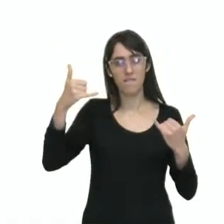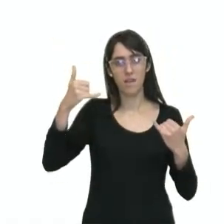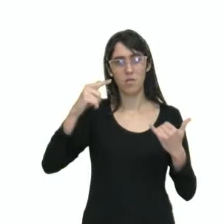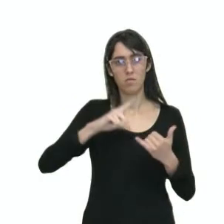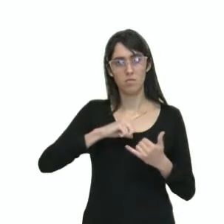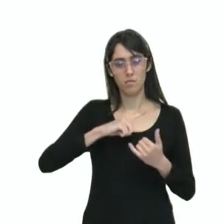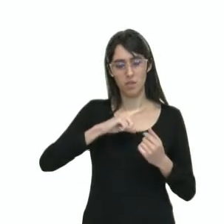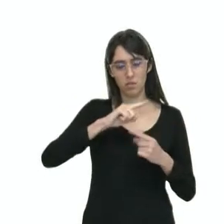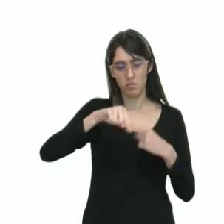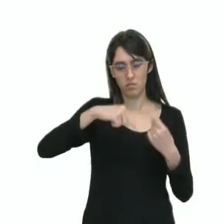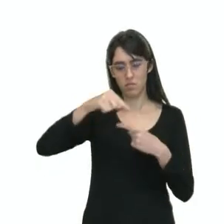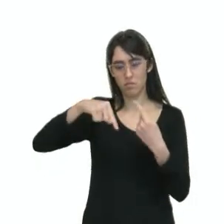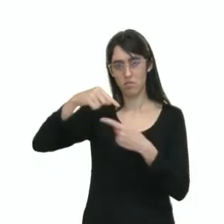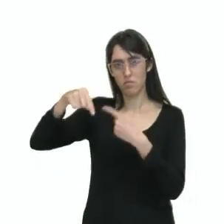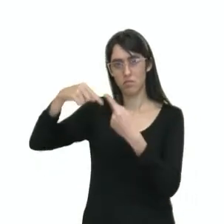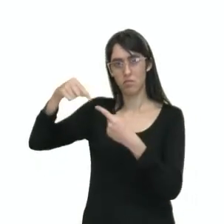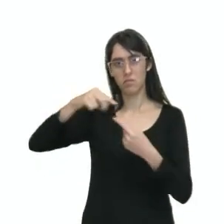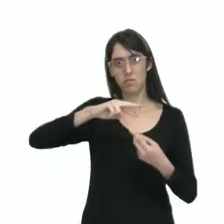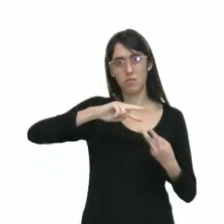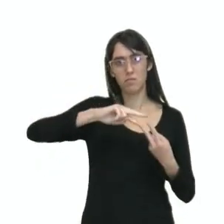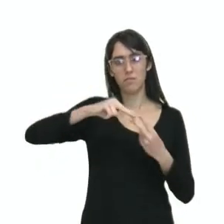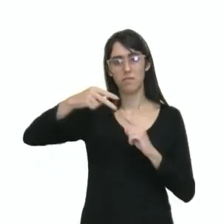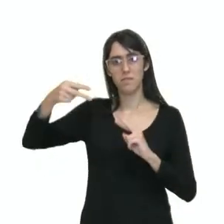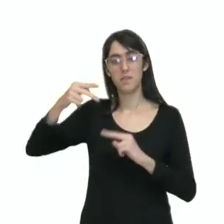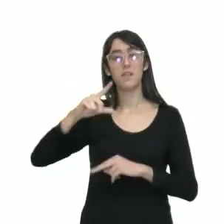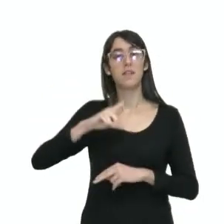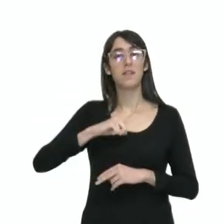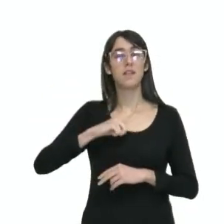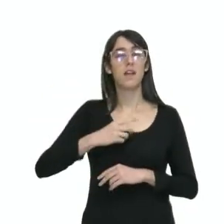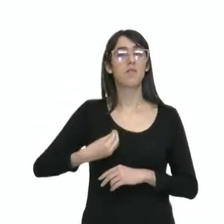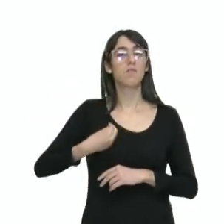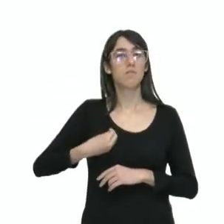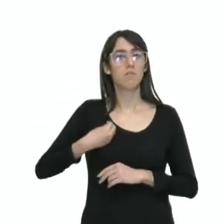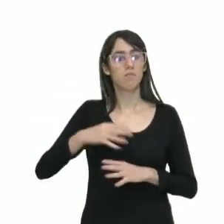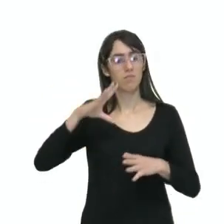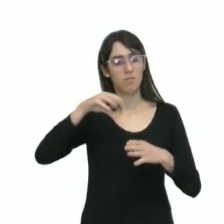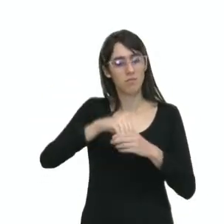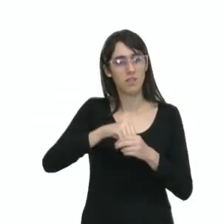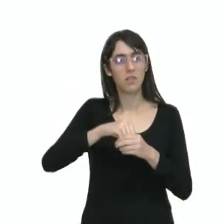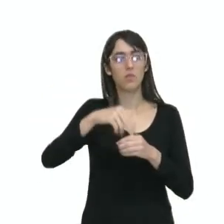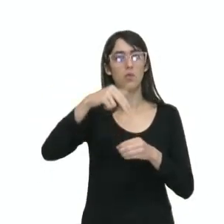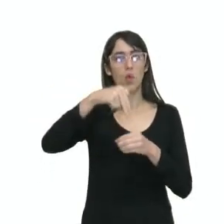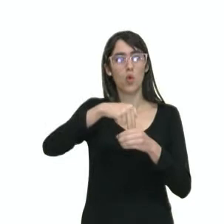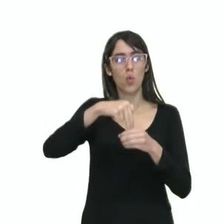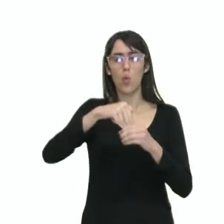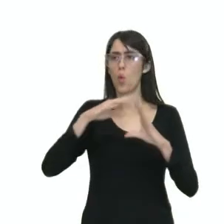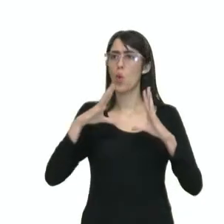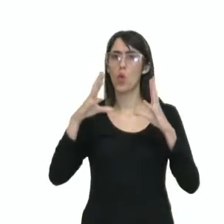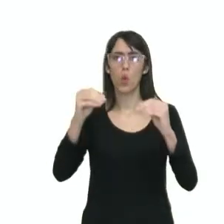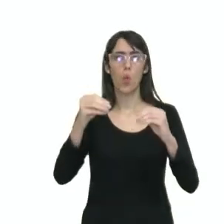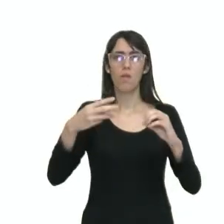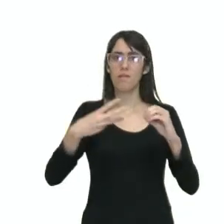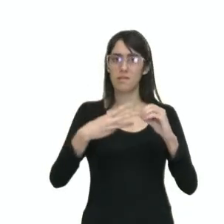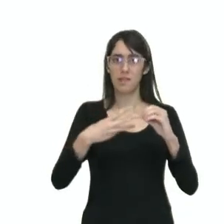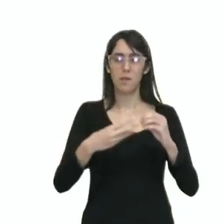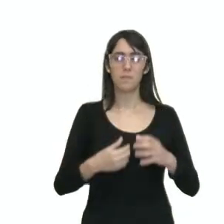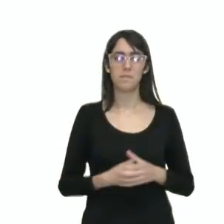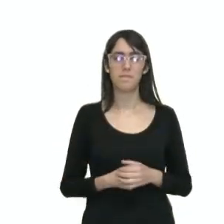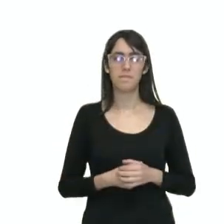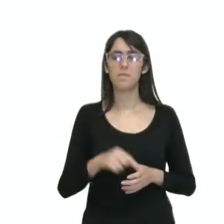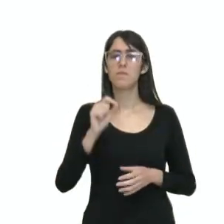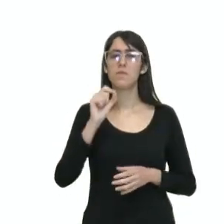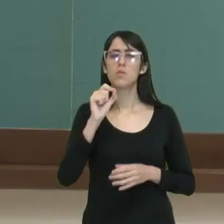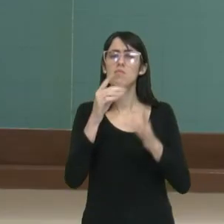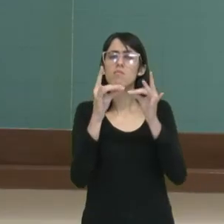cromatinas espiralados que estão presentes no núcleo de todas as células. Do que eles